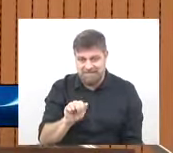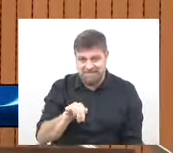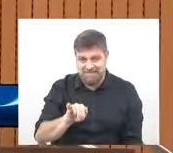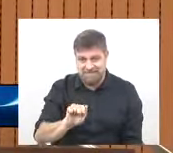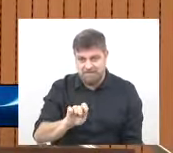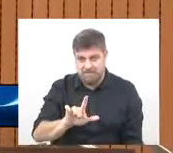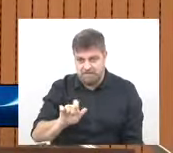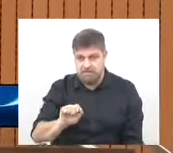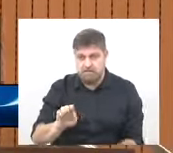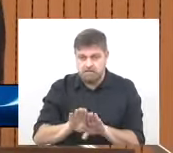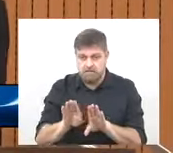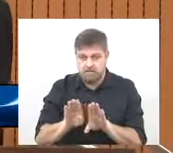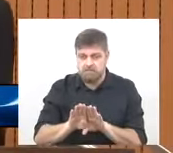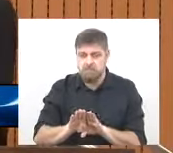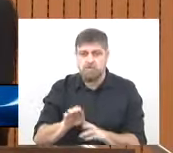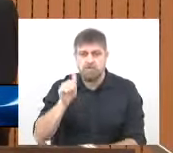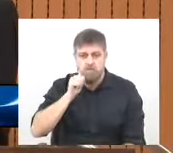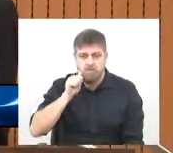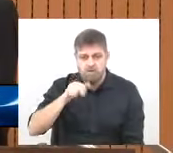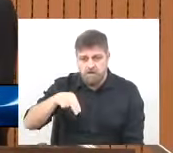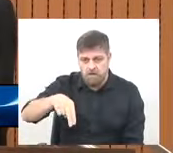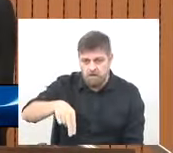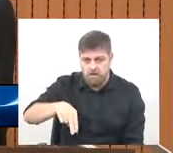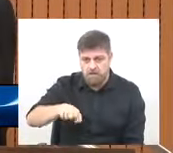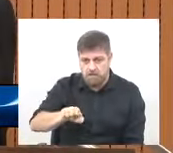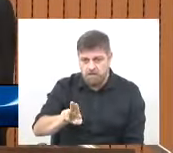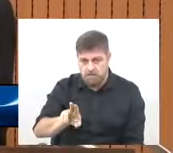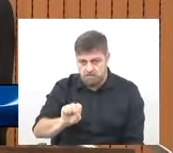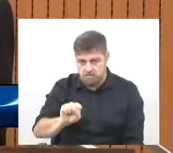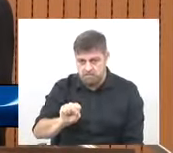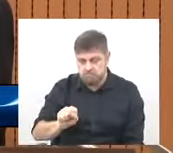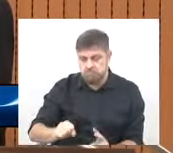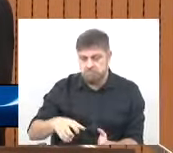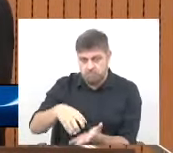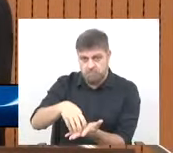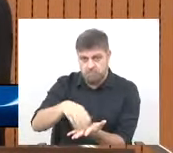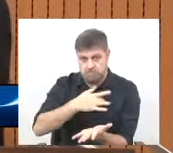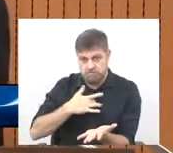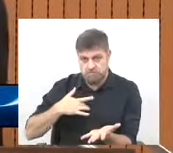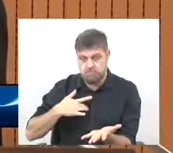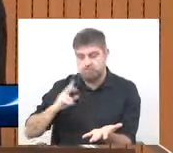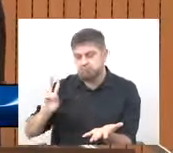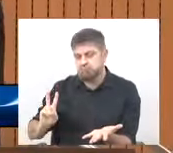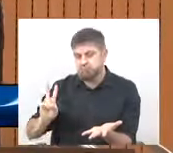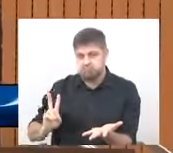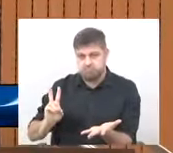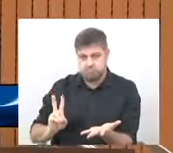saúde, foram muito bem atendidos. Então,